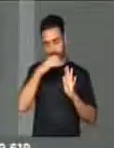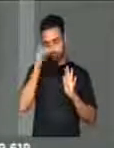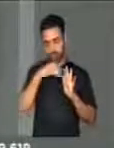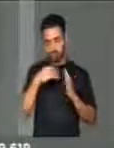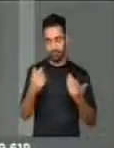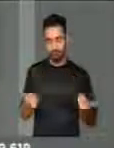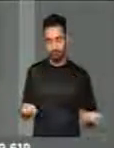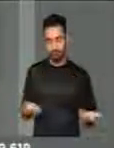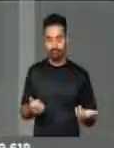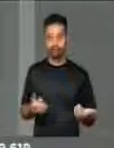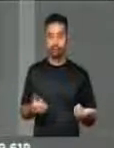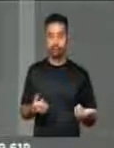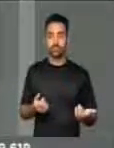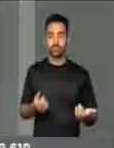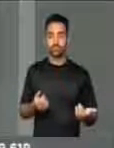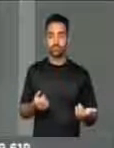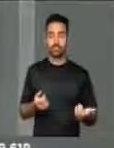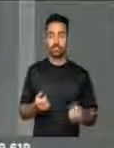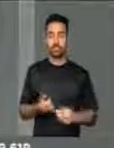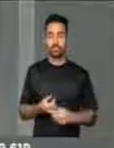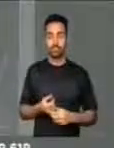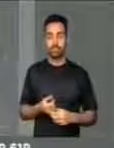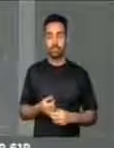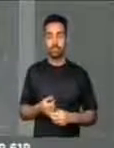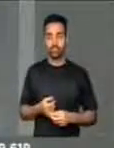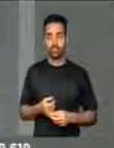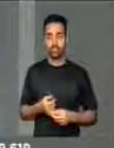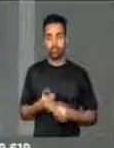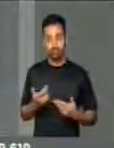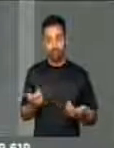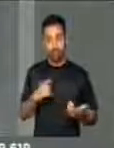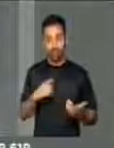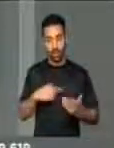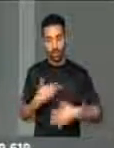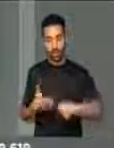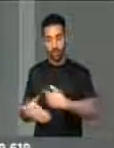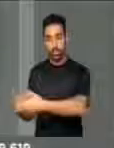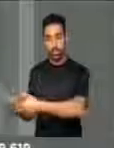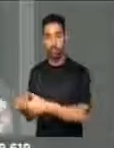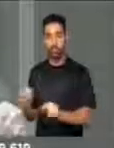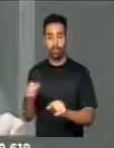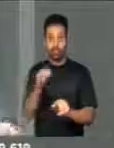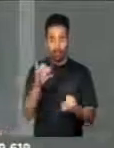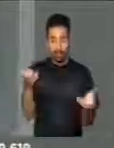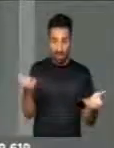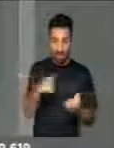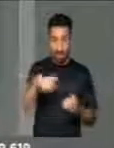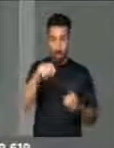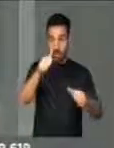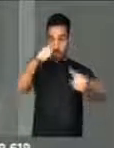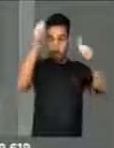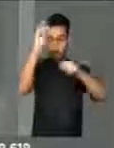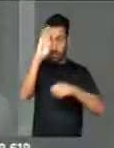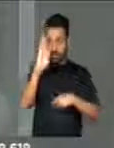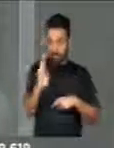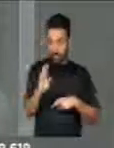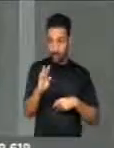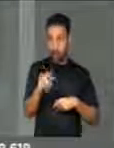a lógica que está se estabelecendo de que, para melhorar o Brasil, nós temos